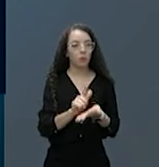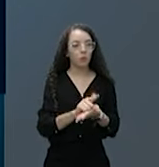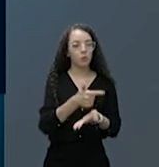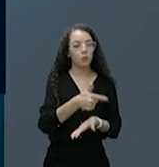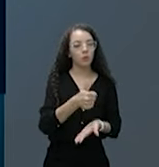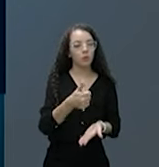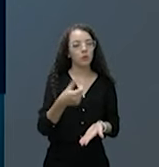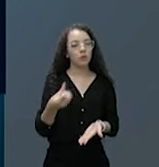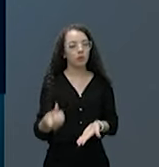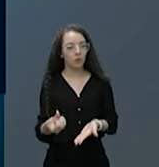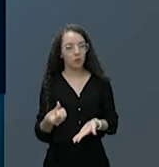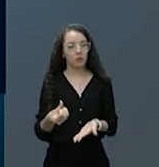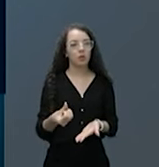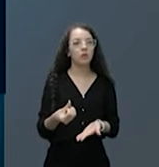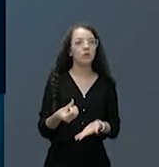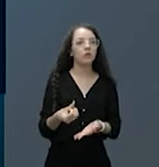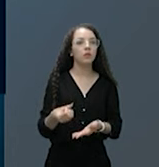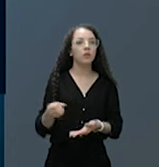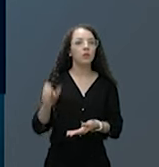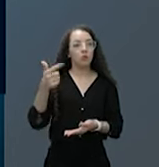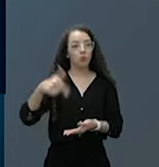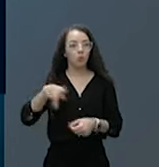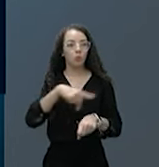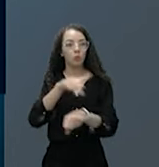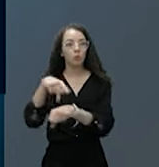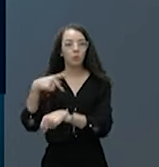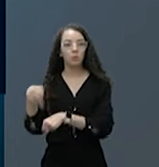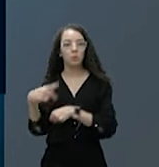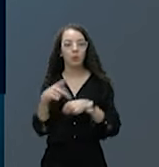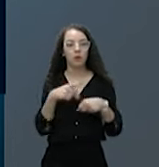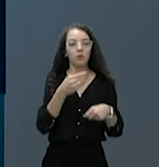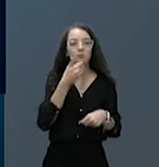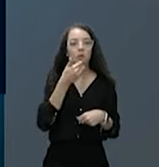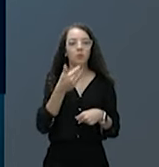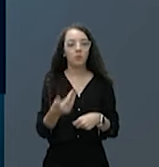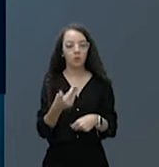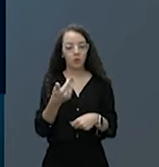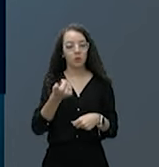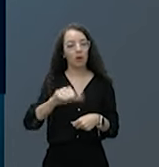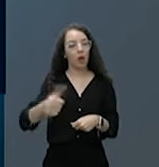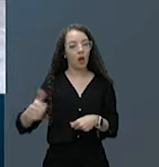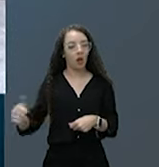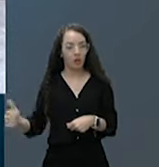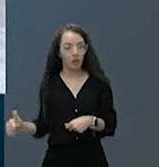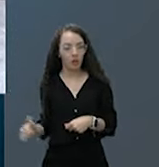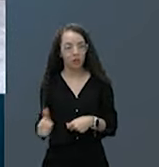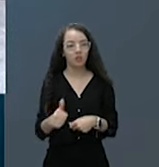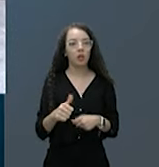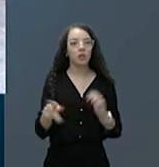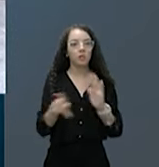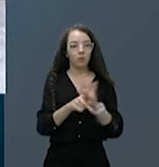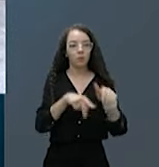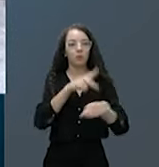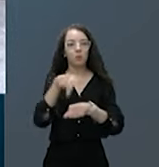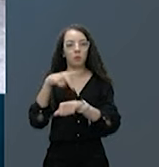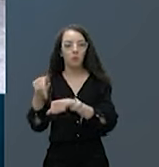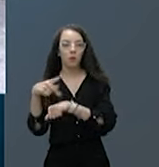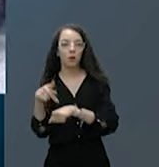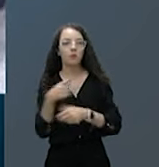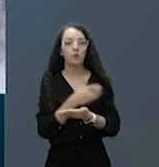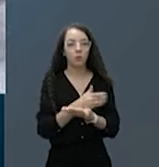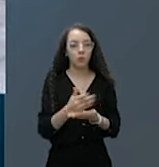estrangeira contestada, citação válida, eficácia no país de origem, chancela consular e